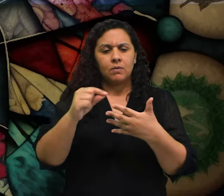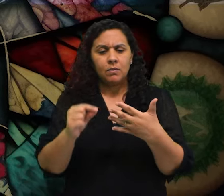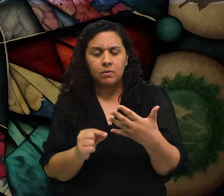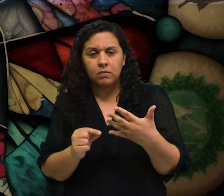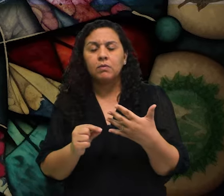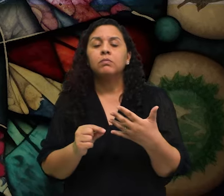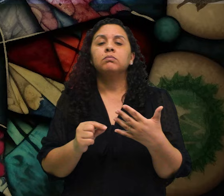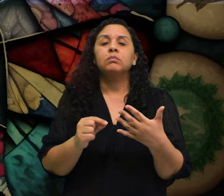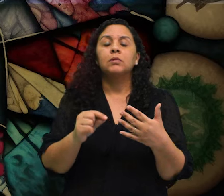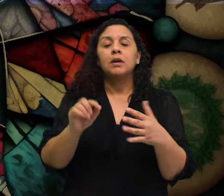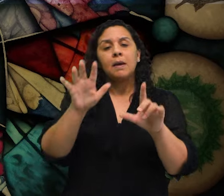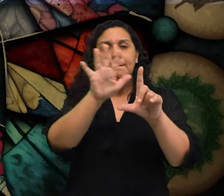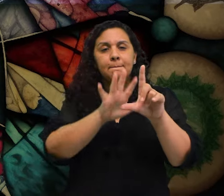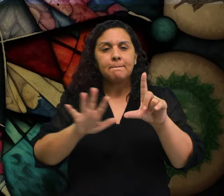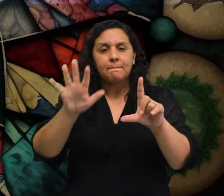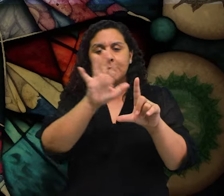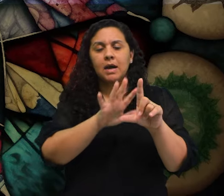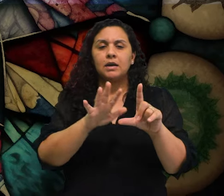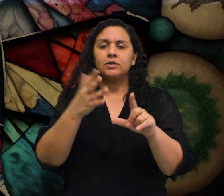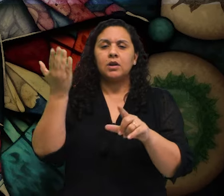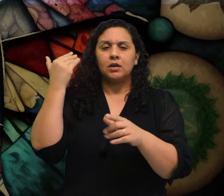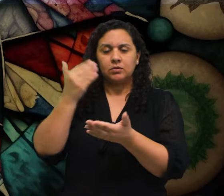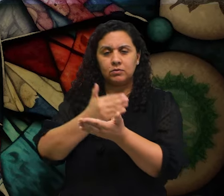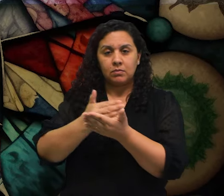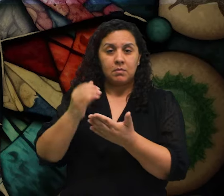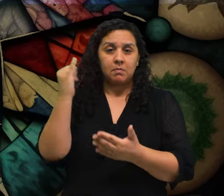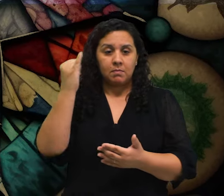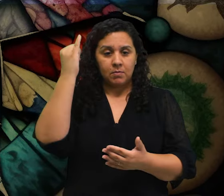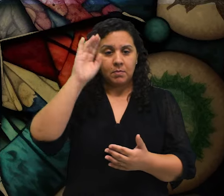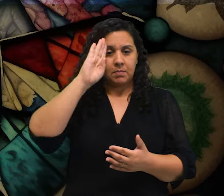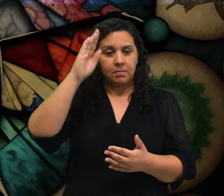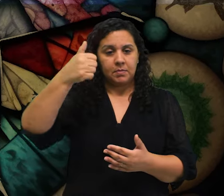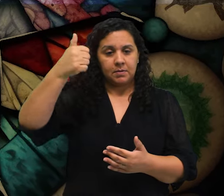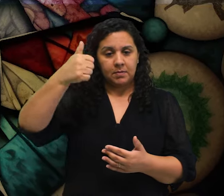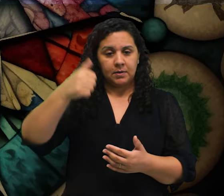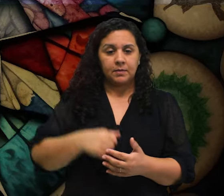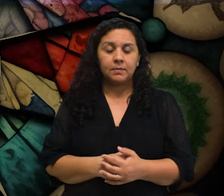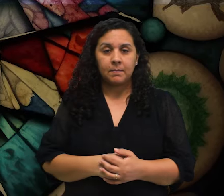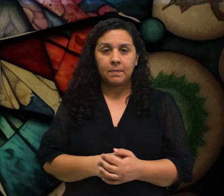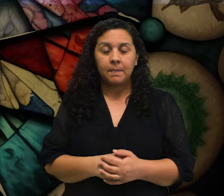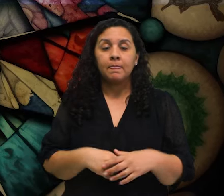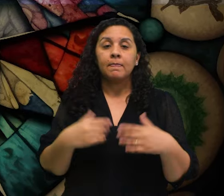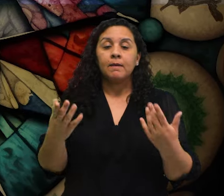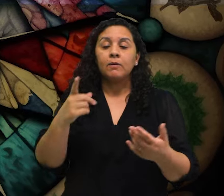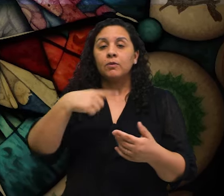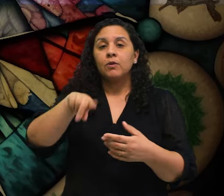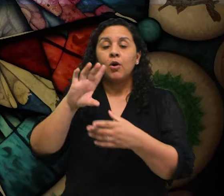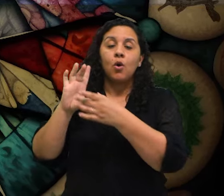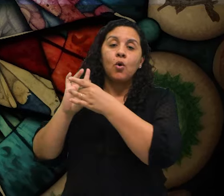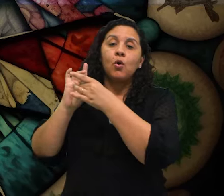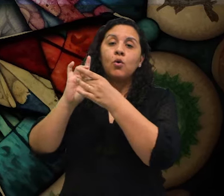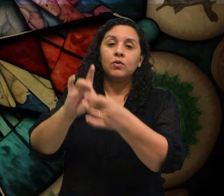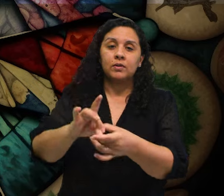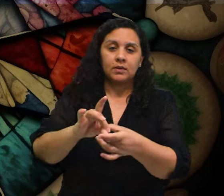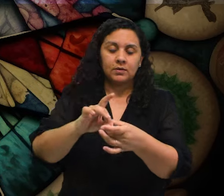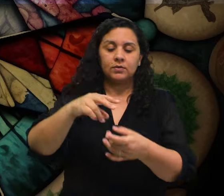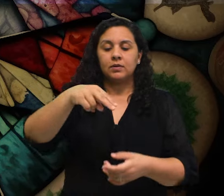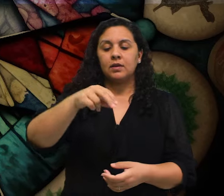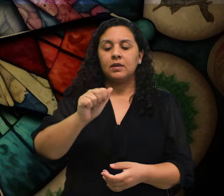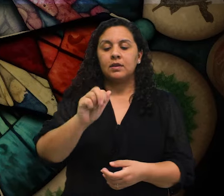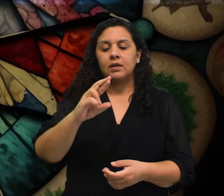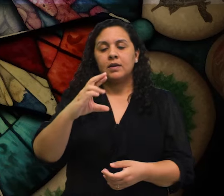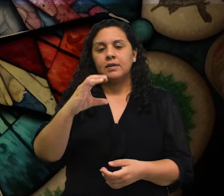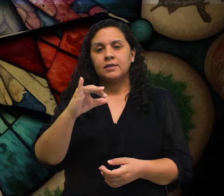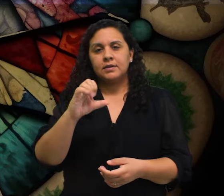correlatos ou imagens primordiais. Então, nós vamos contextualizar